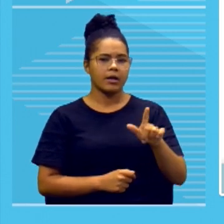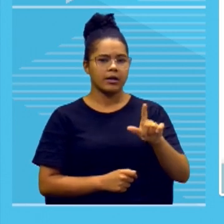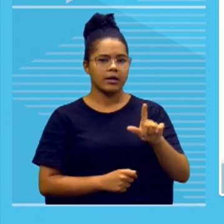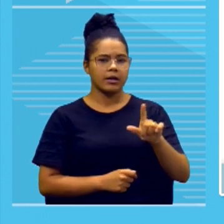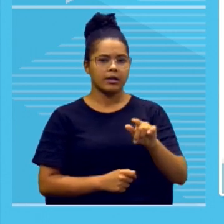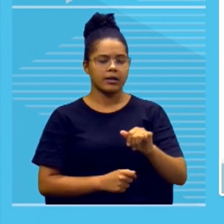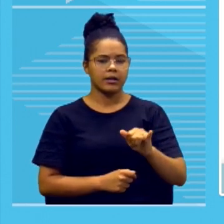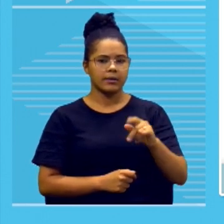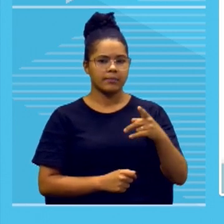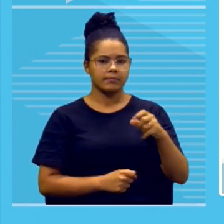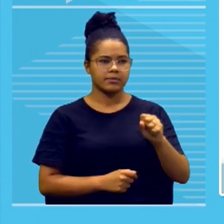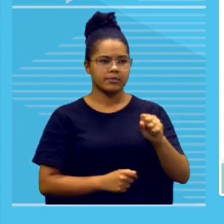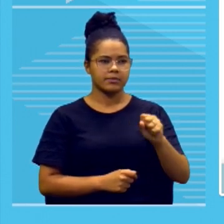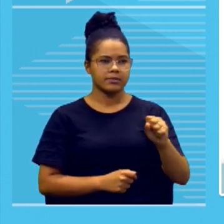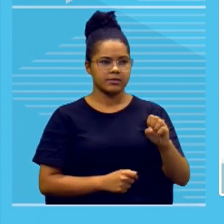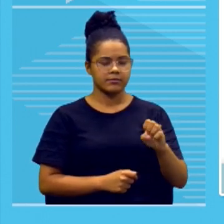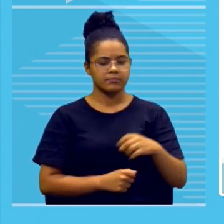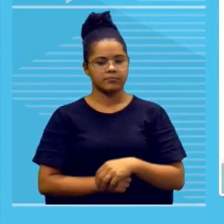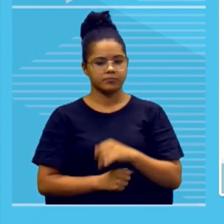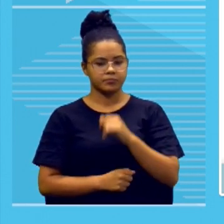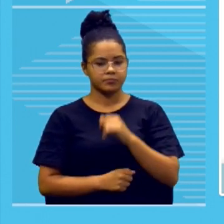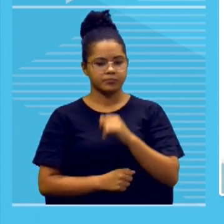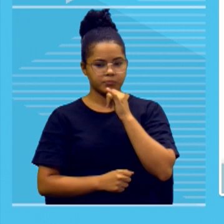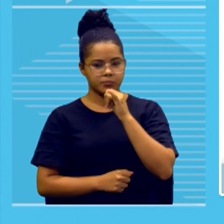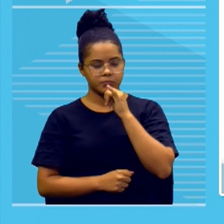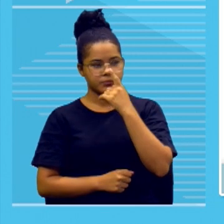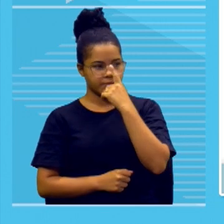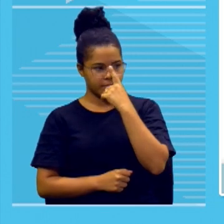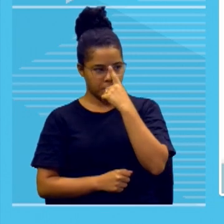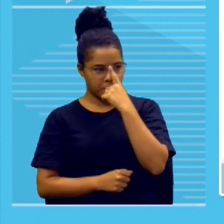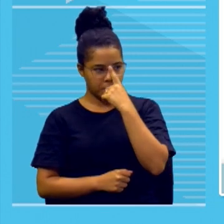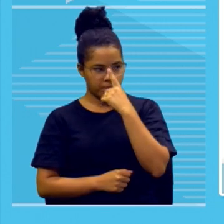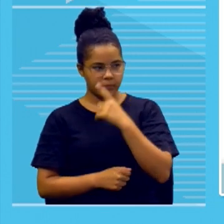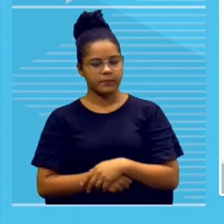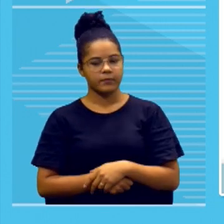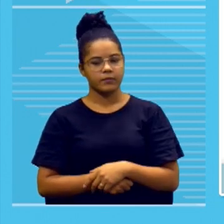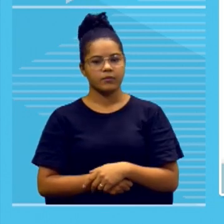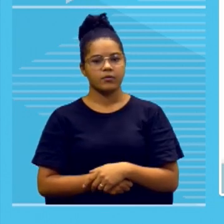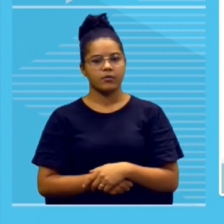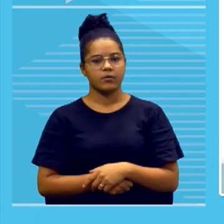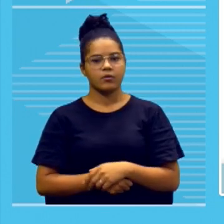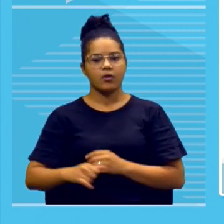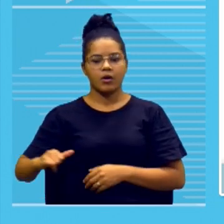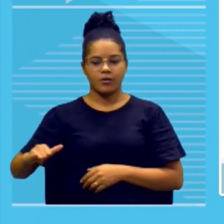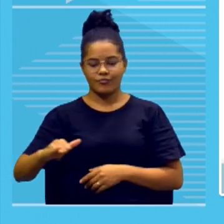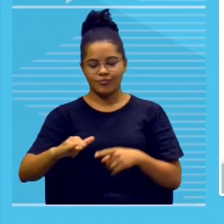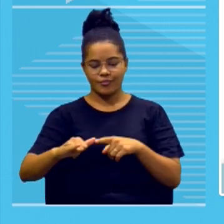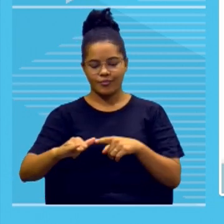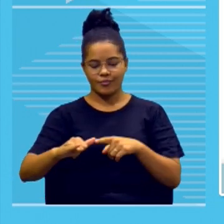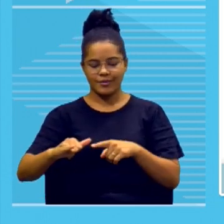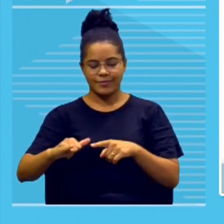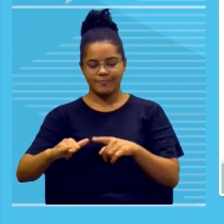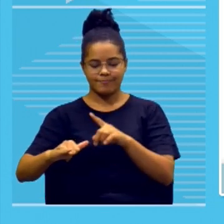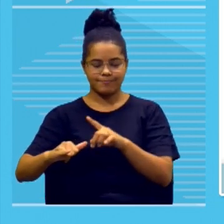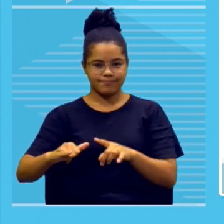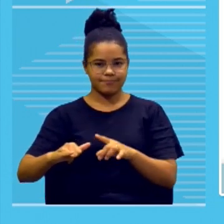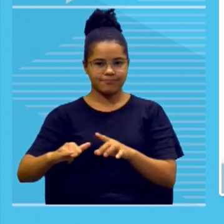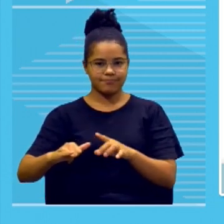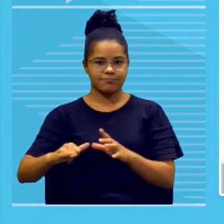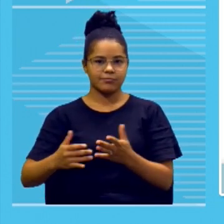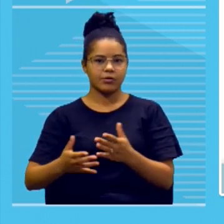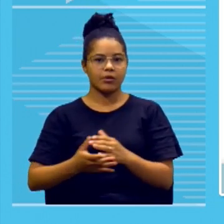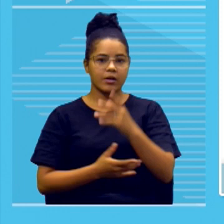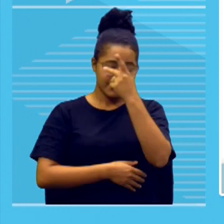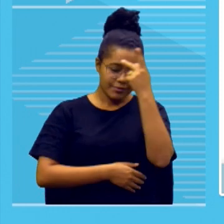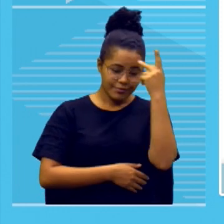isolado e os passageiros impedidos de desembarcar. Veja que a segunda